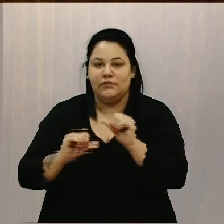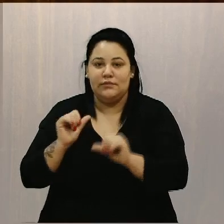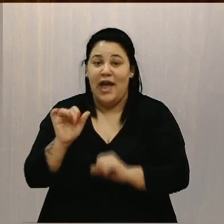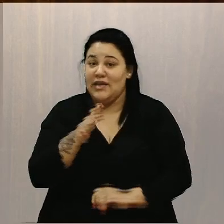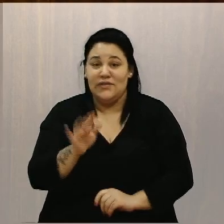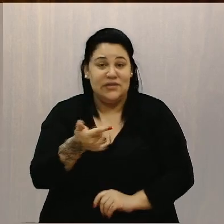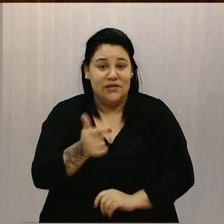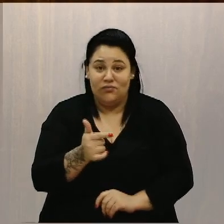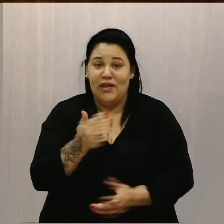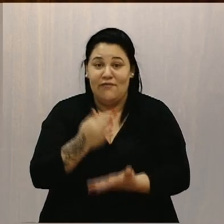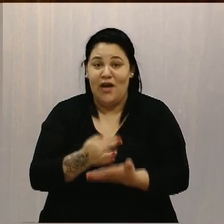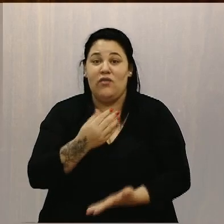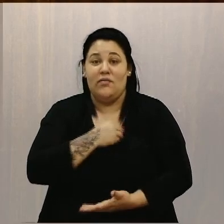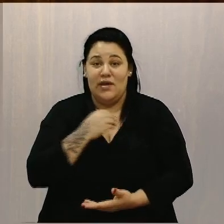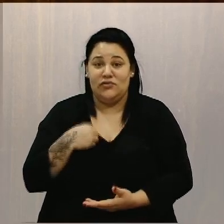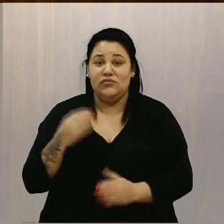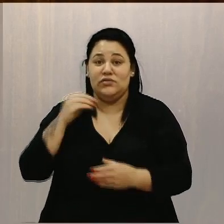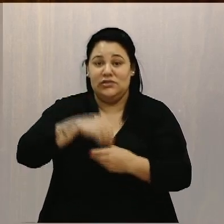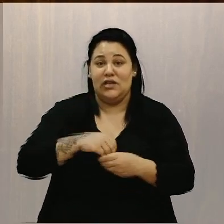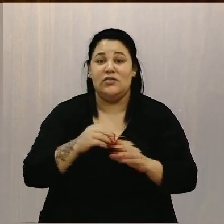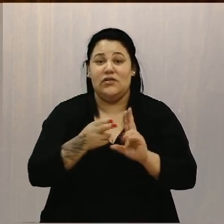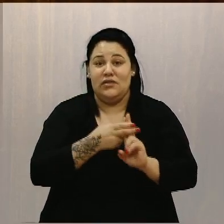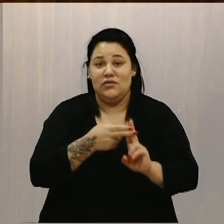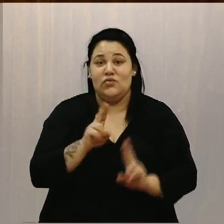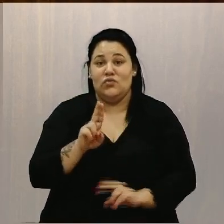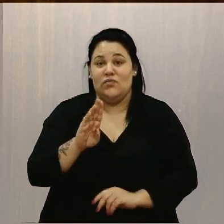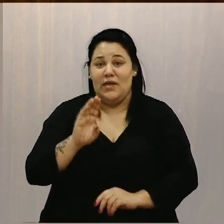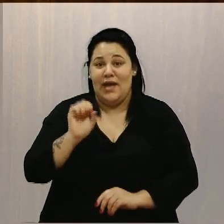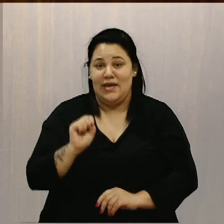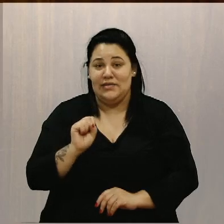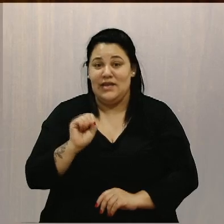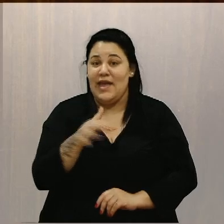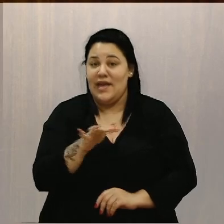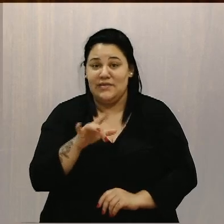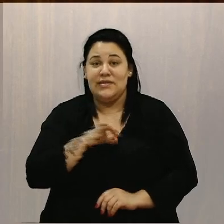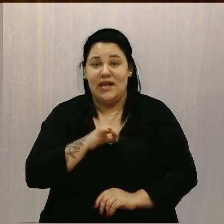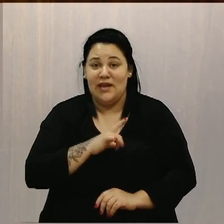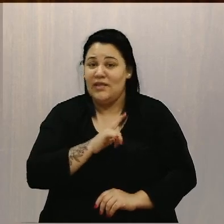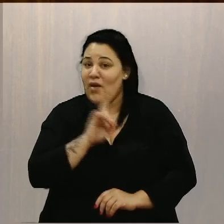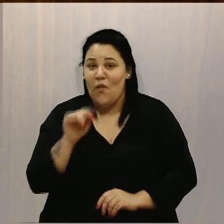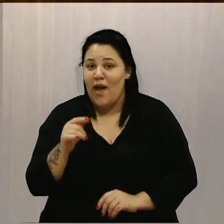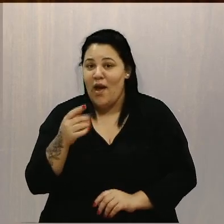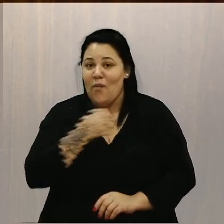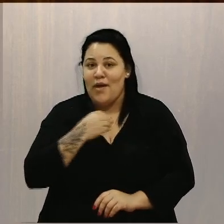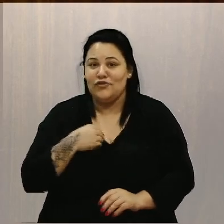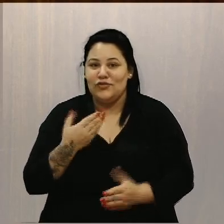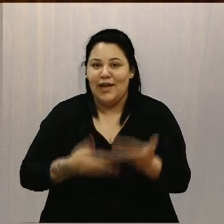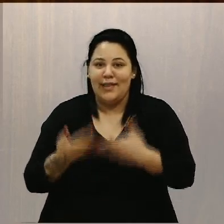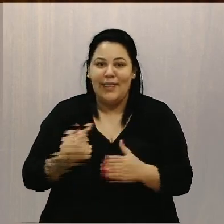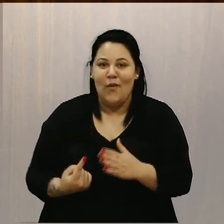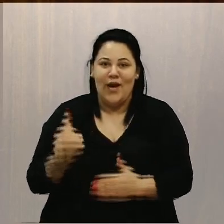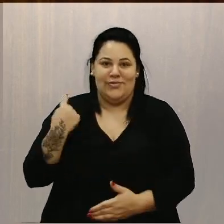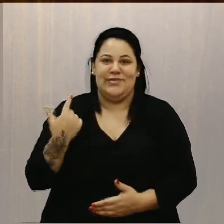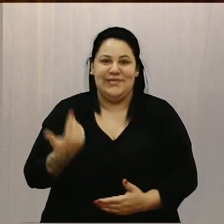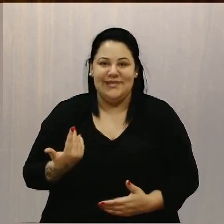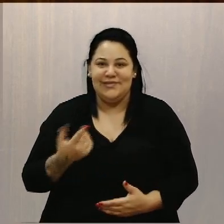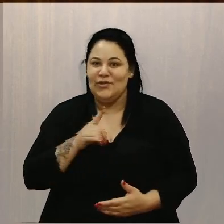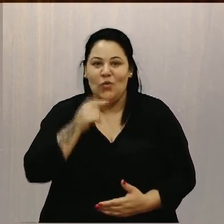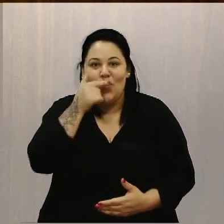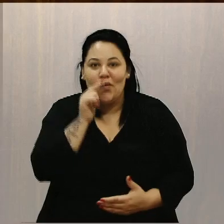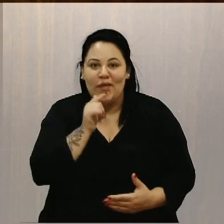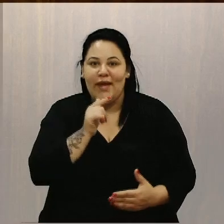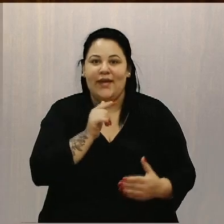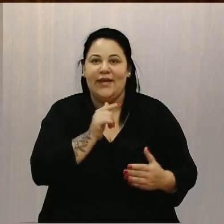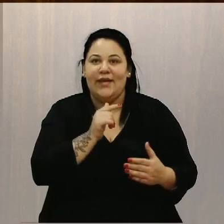o médico na UBS e quando tem, não é o mesmo. Então tu não consegue manter uma linha de